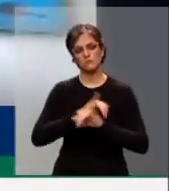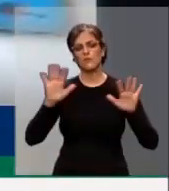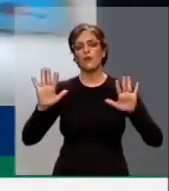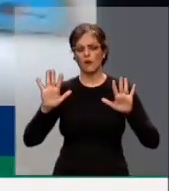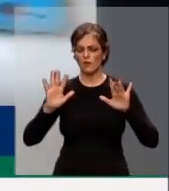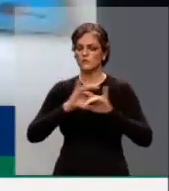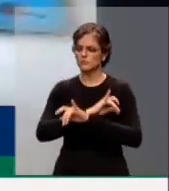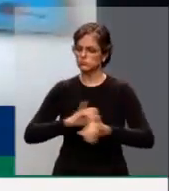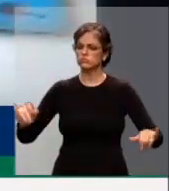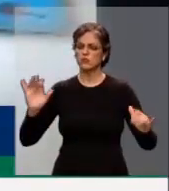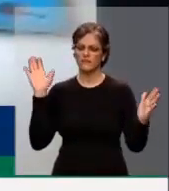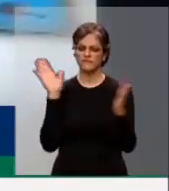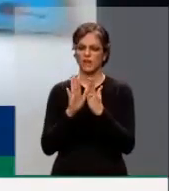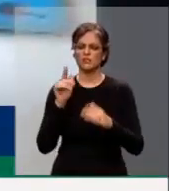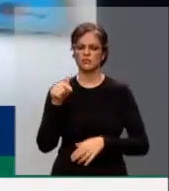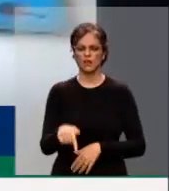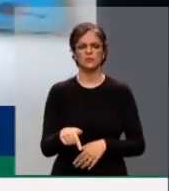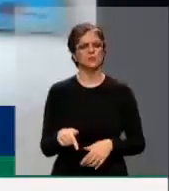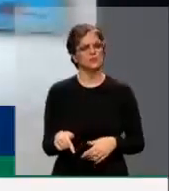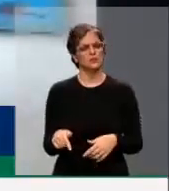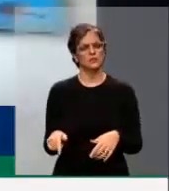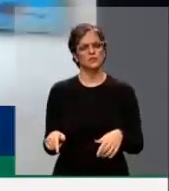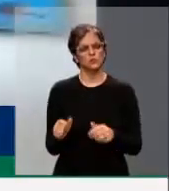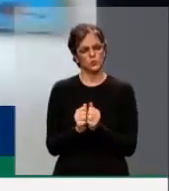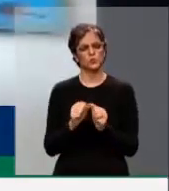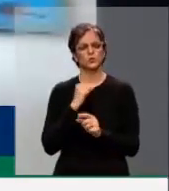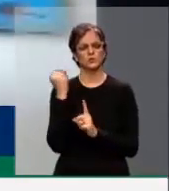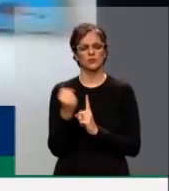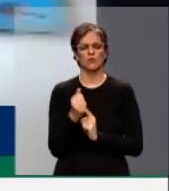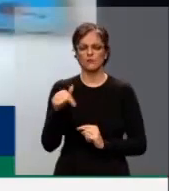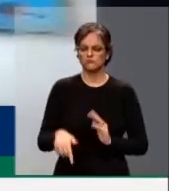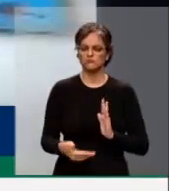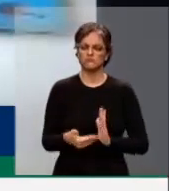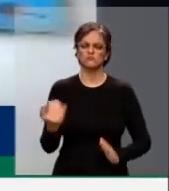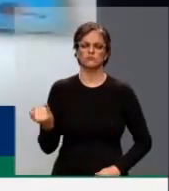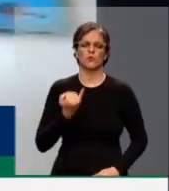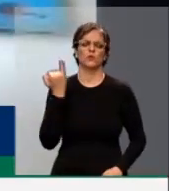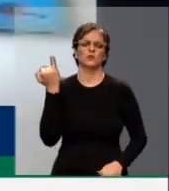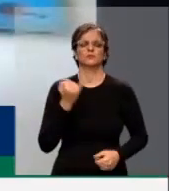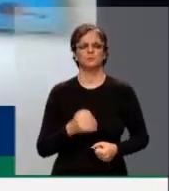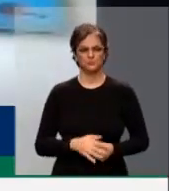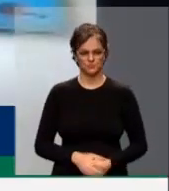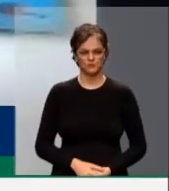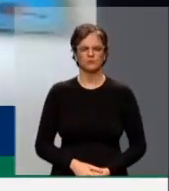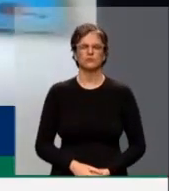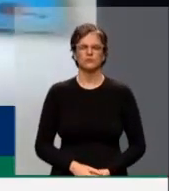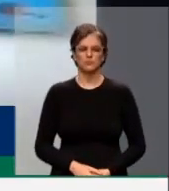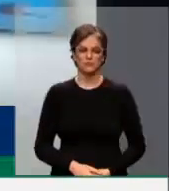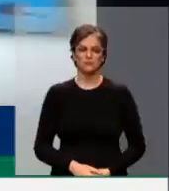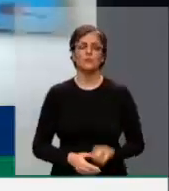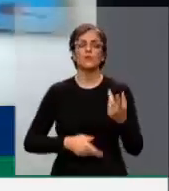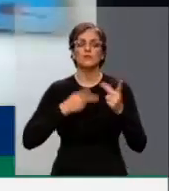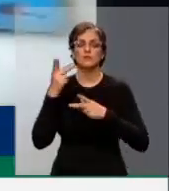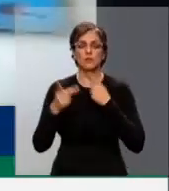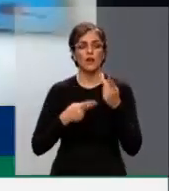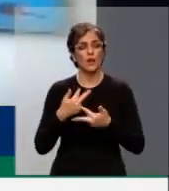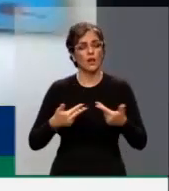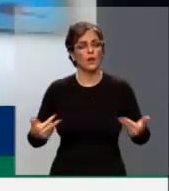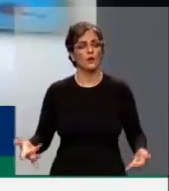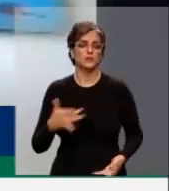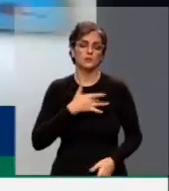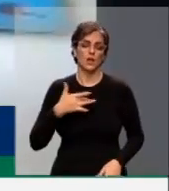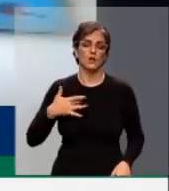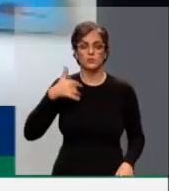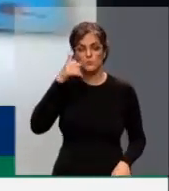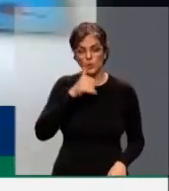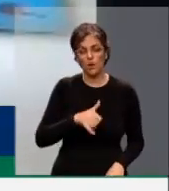a sociedade e a Câmara tem um papel importante. Falar de situações sobre saúde das mulheres é falar